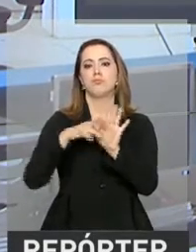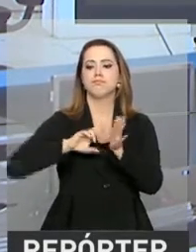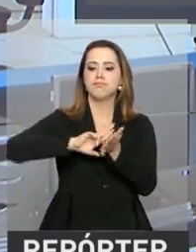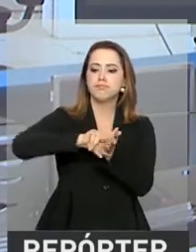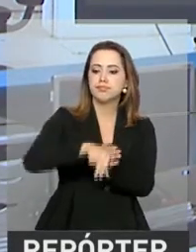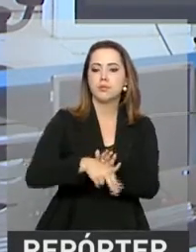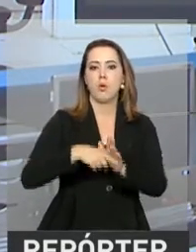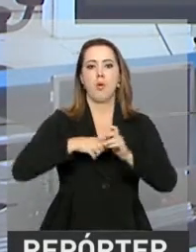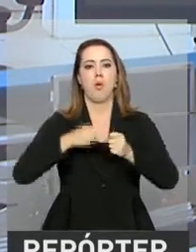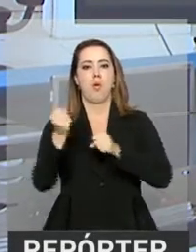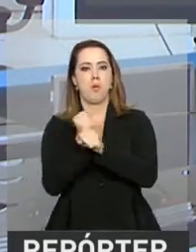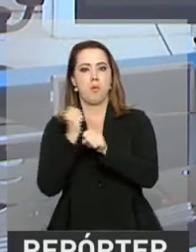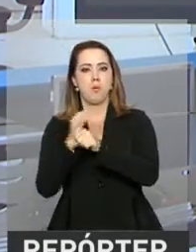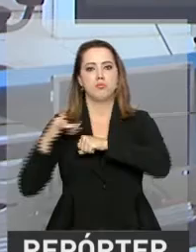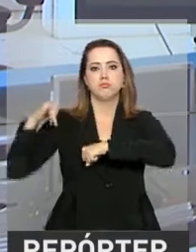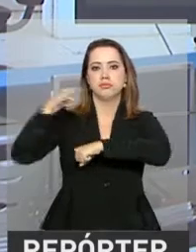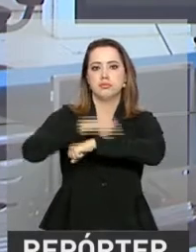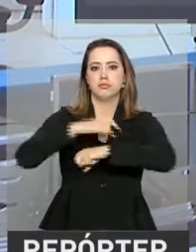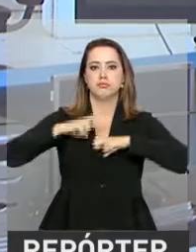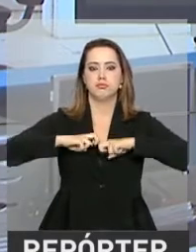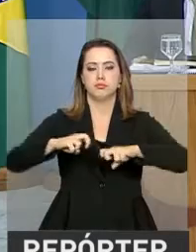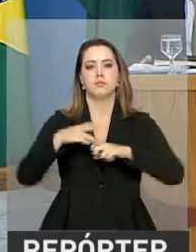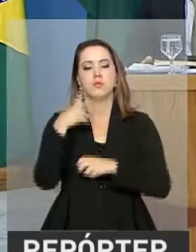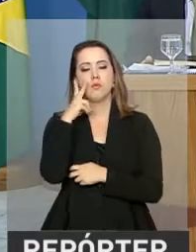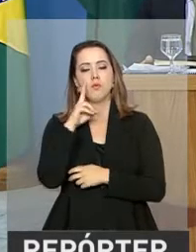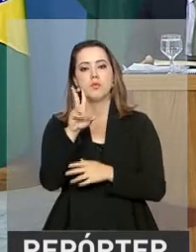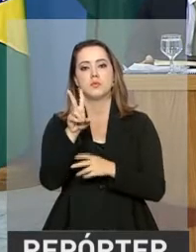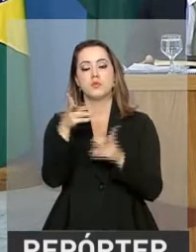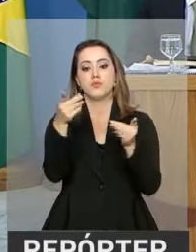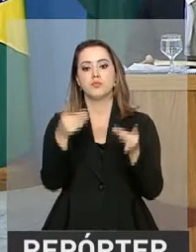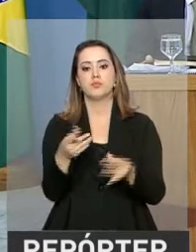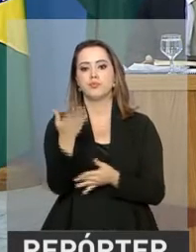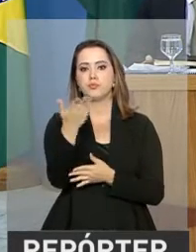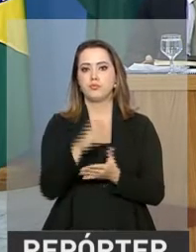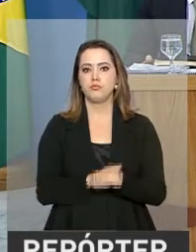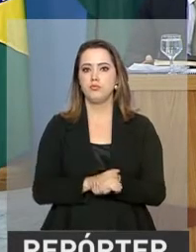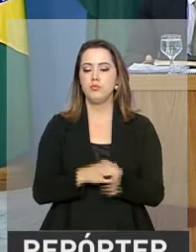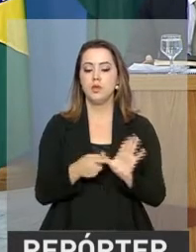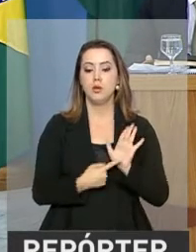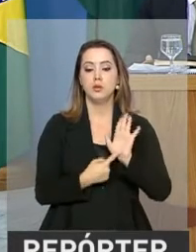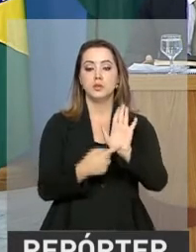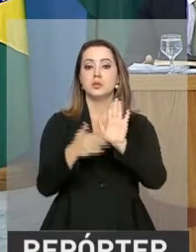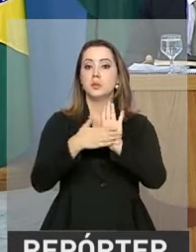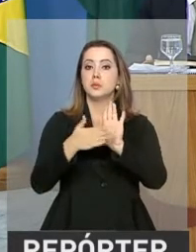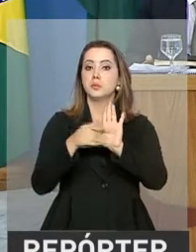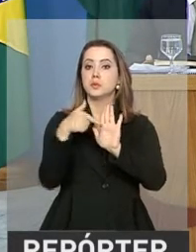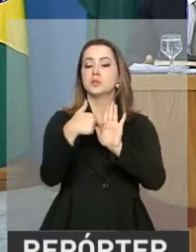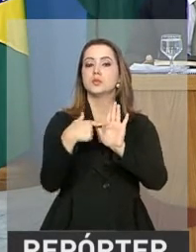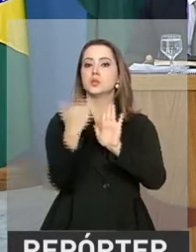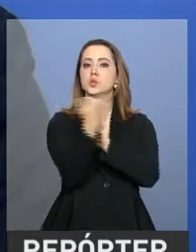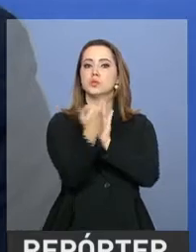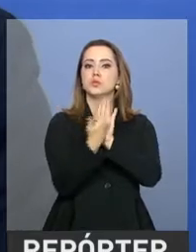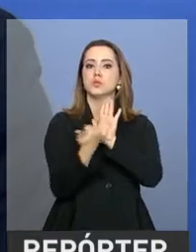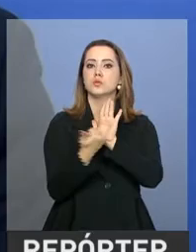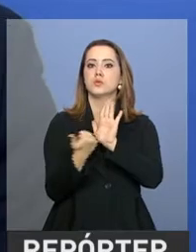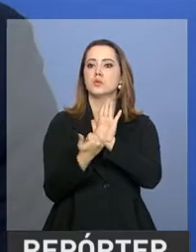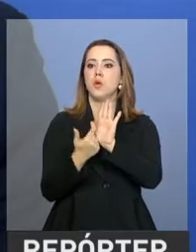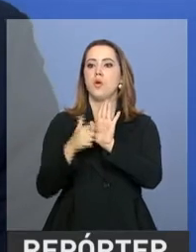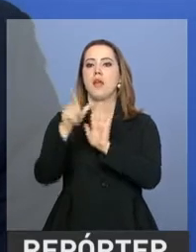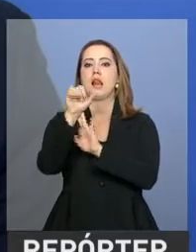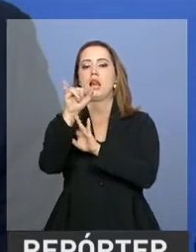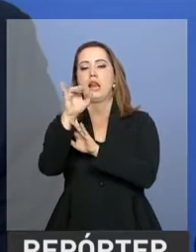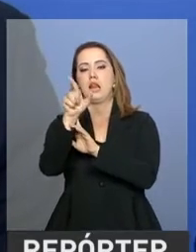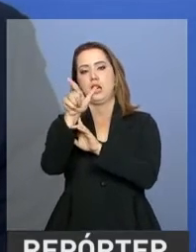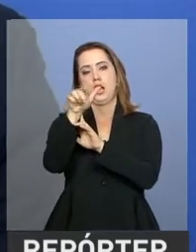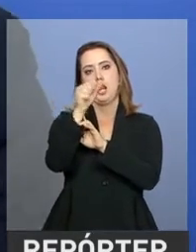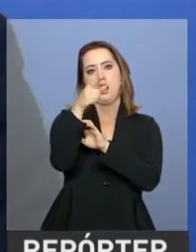ferrovias e mineração. Vamos ver os detalhes. Foram apresentados projetos que serão colocados a leilão até